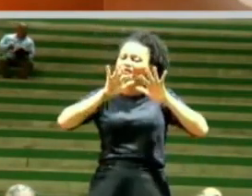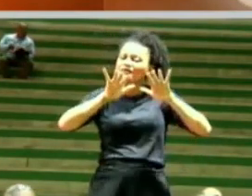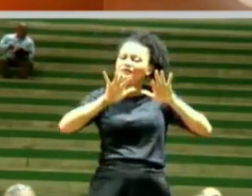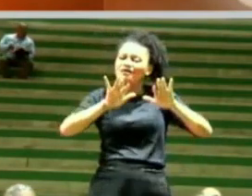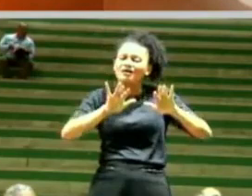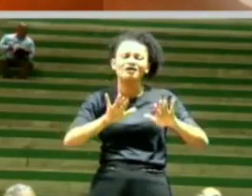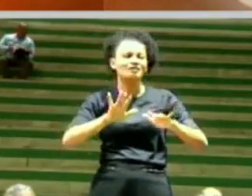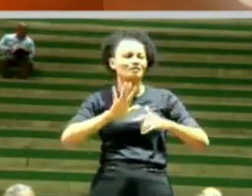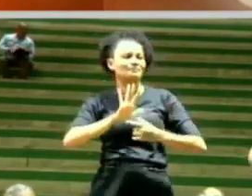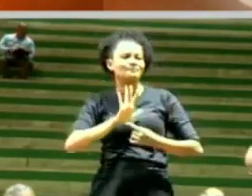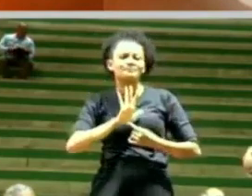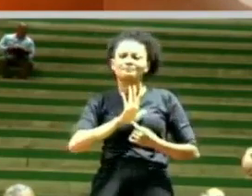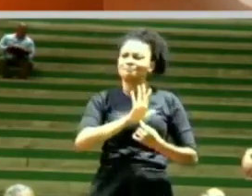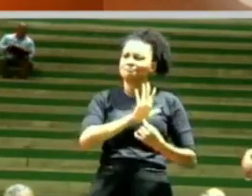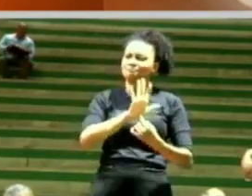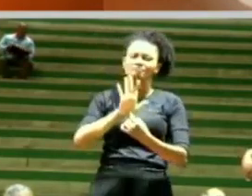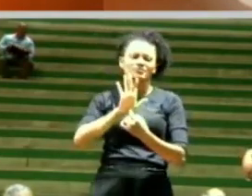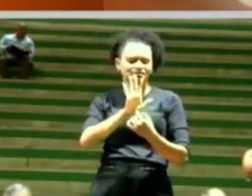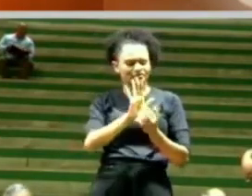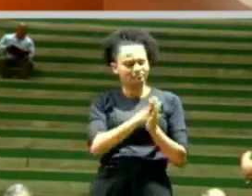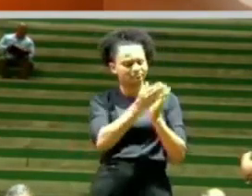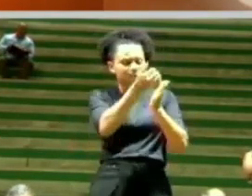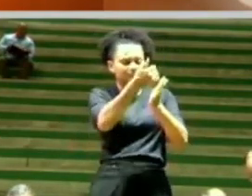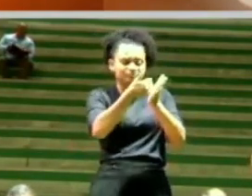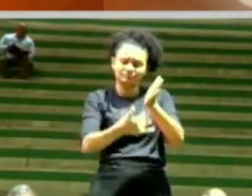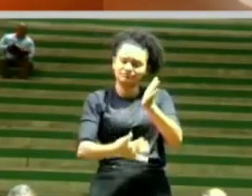a exposição de sua palavra.